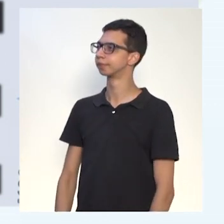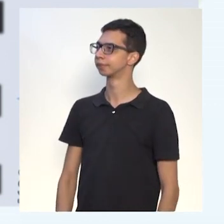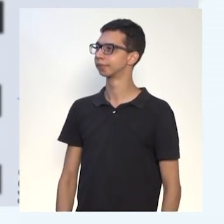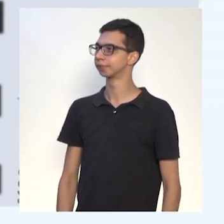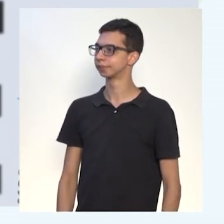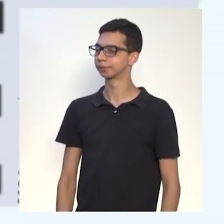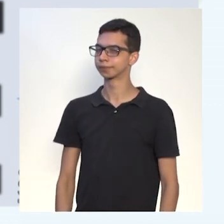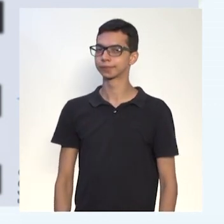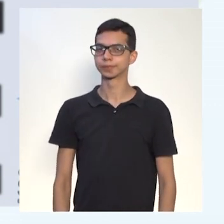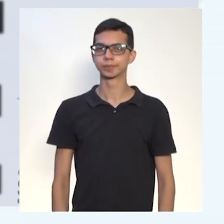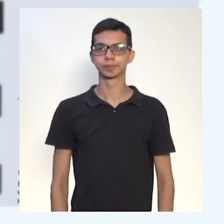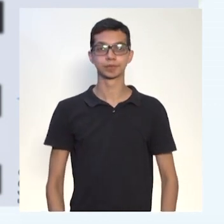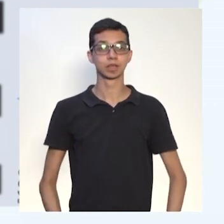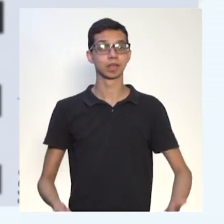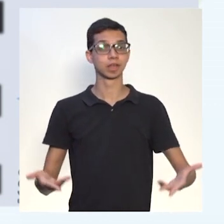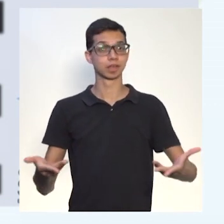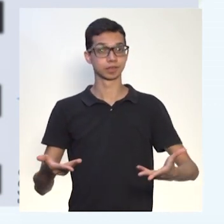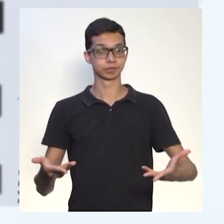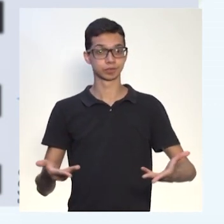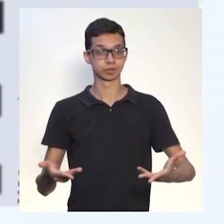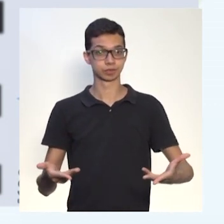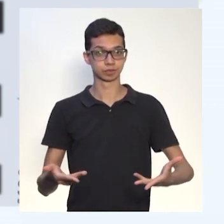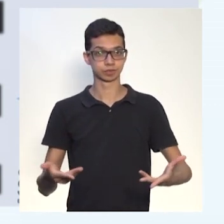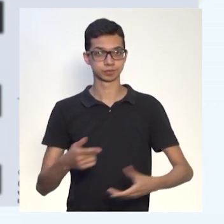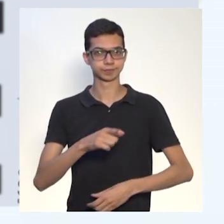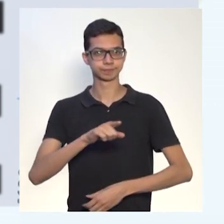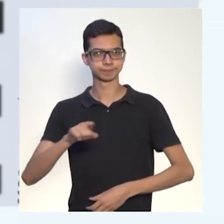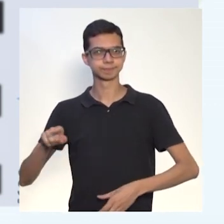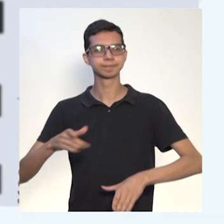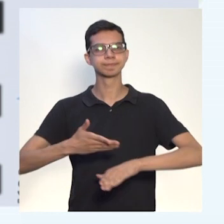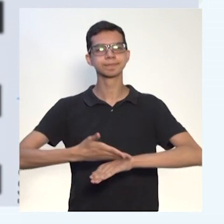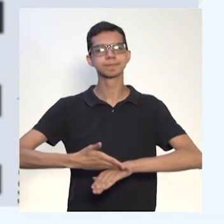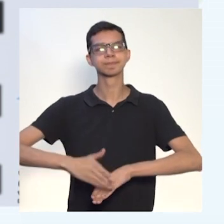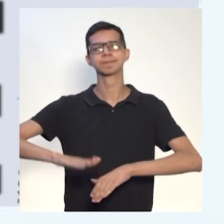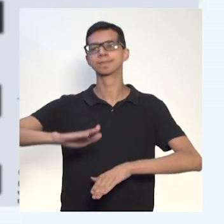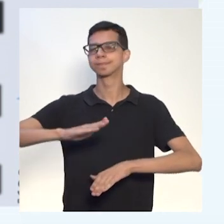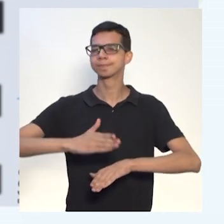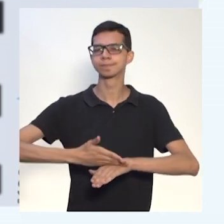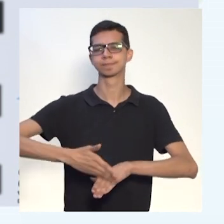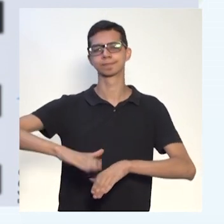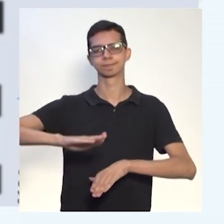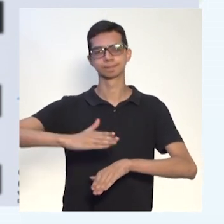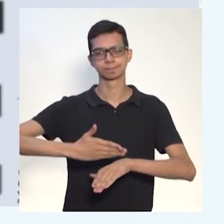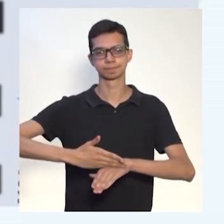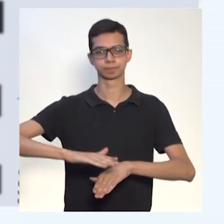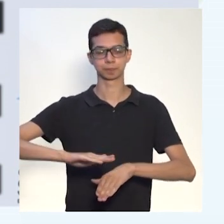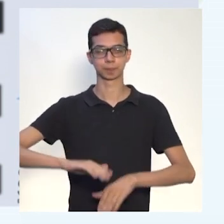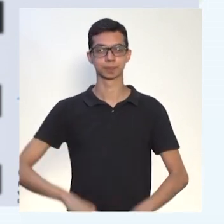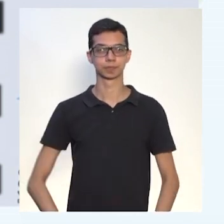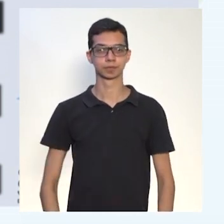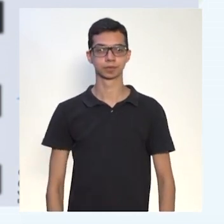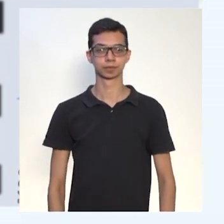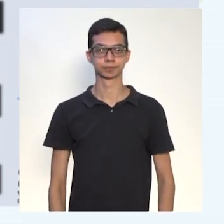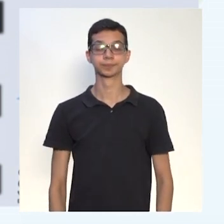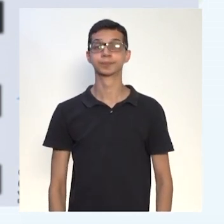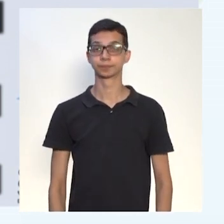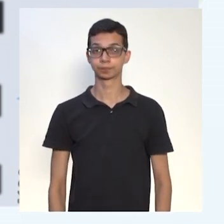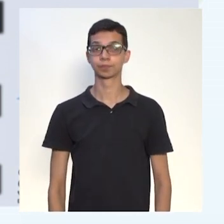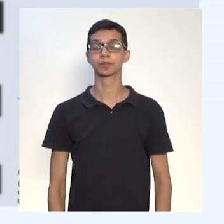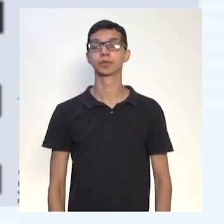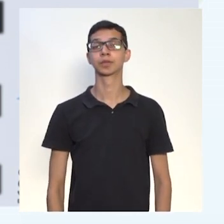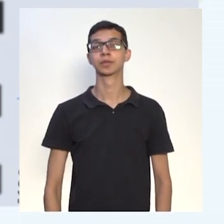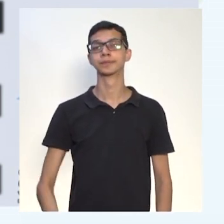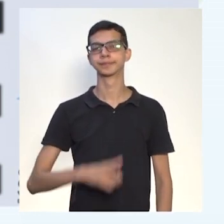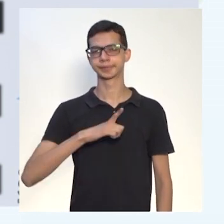Dessa vez eu gostaria que vocês fizessem o seguinte exercício: combate ao desmatamento ilegal